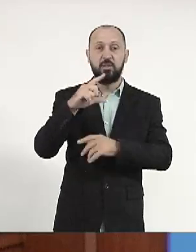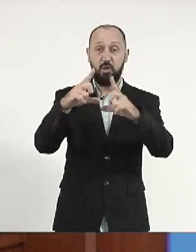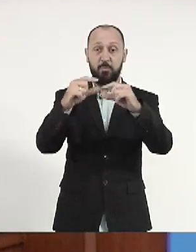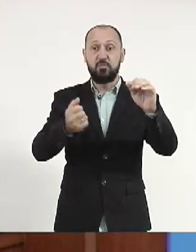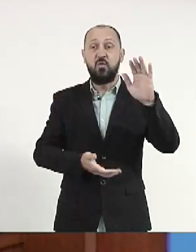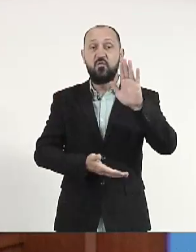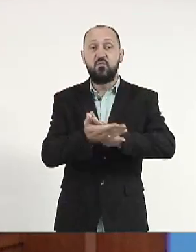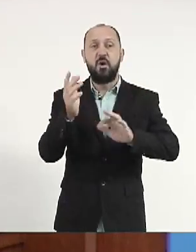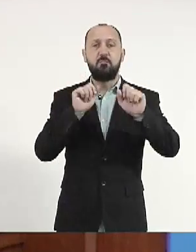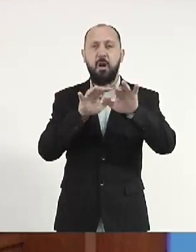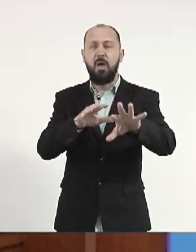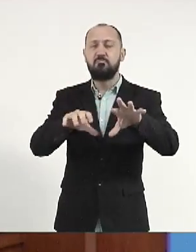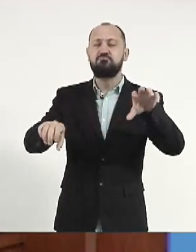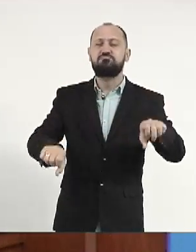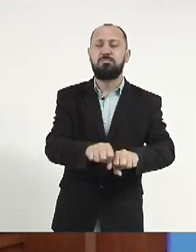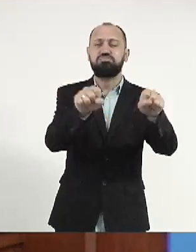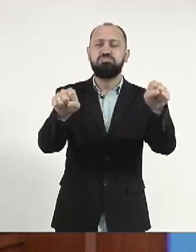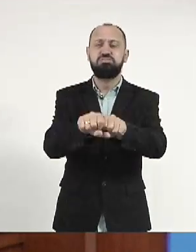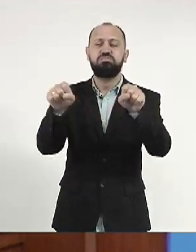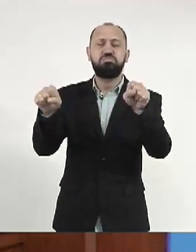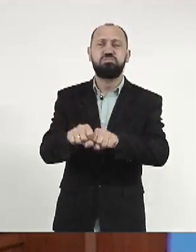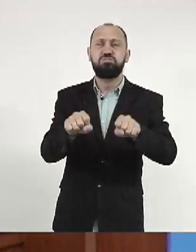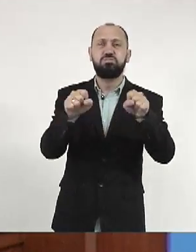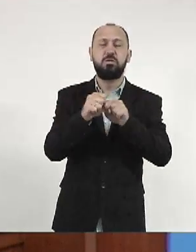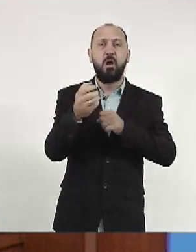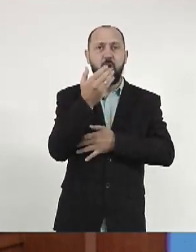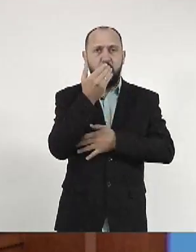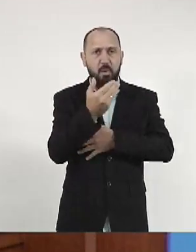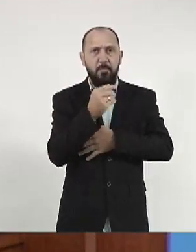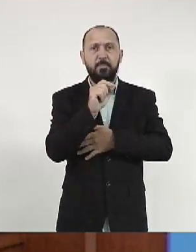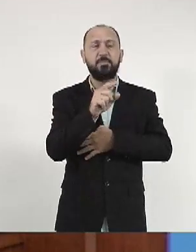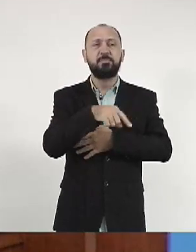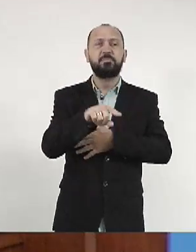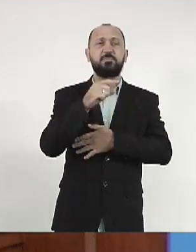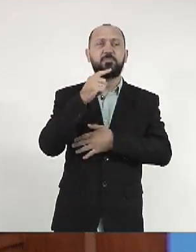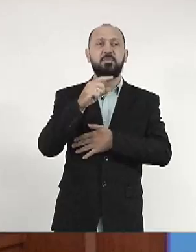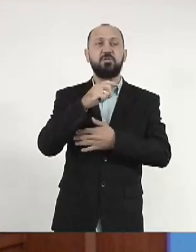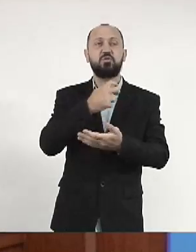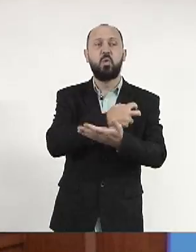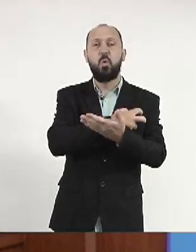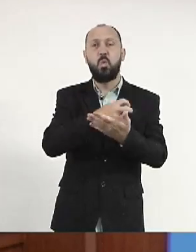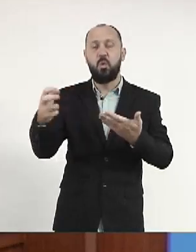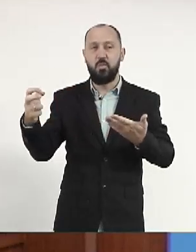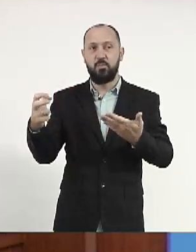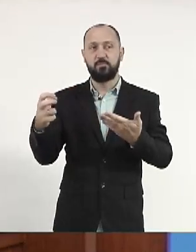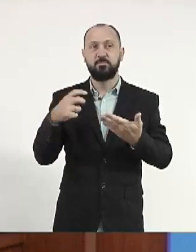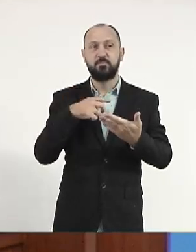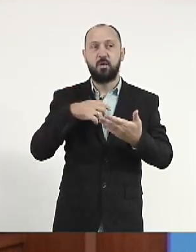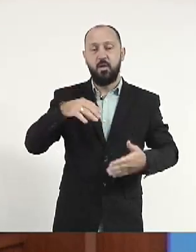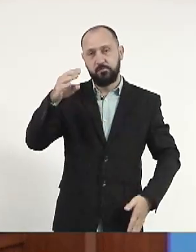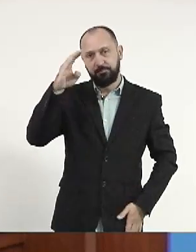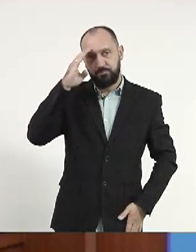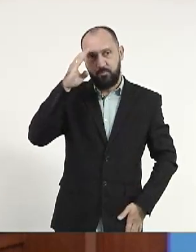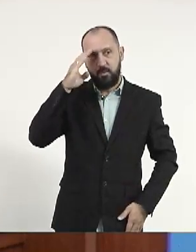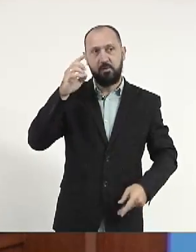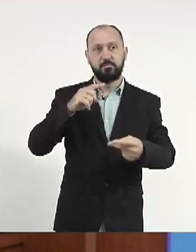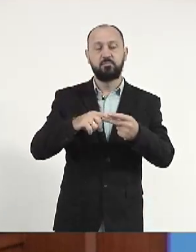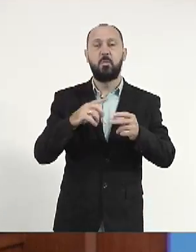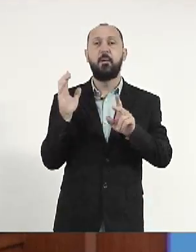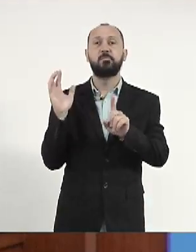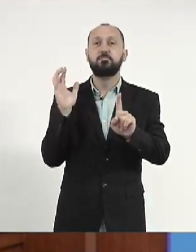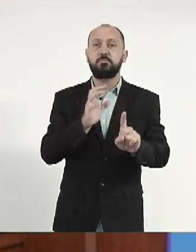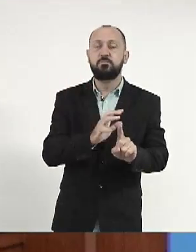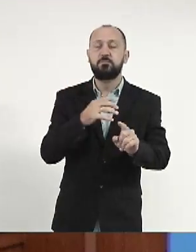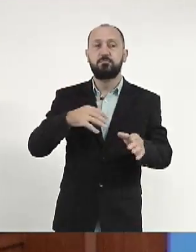Brasília quebrar tudo e pedir um golpe militar, uma